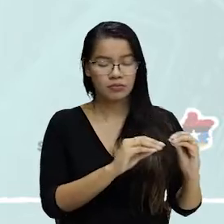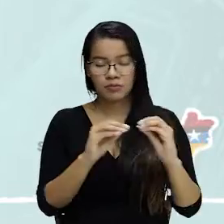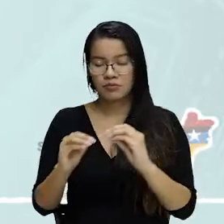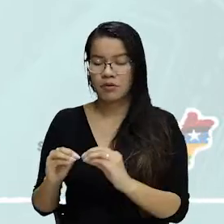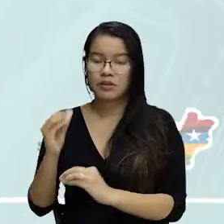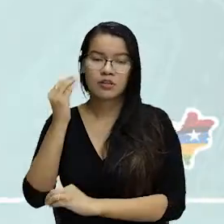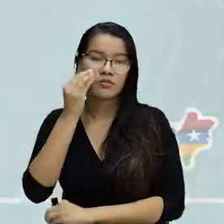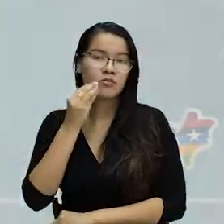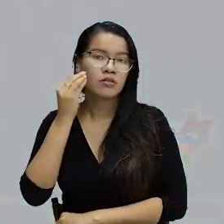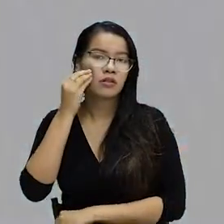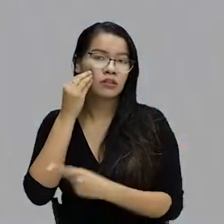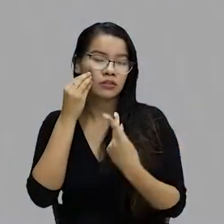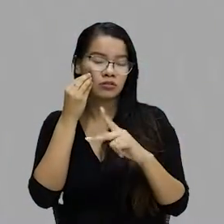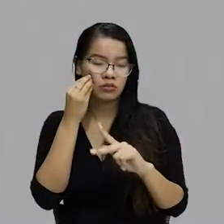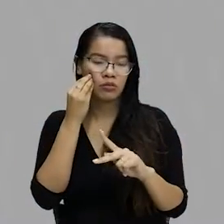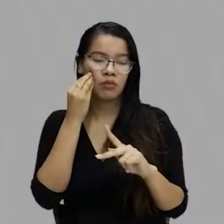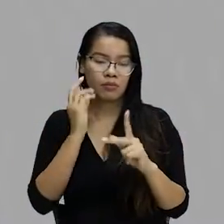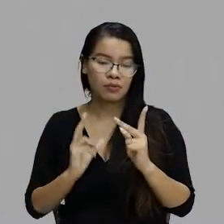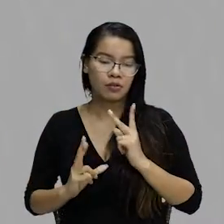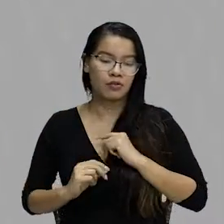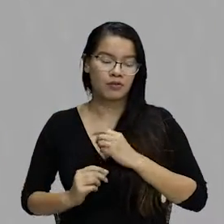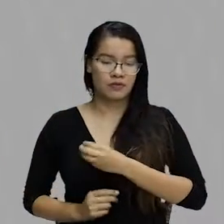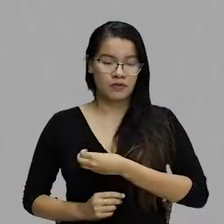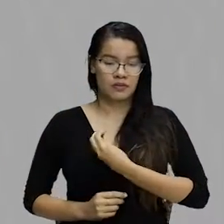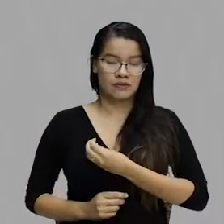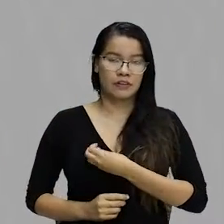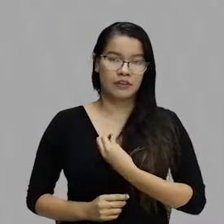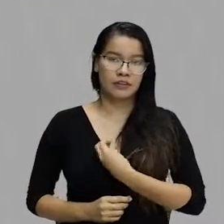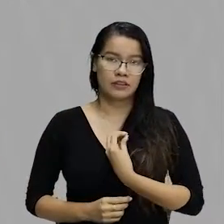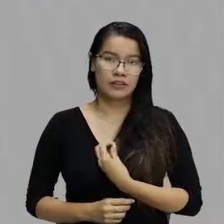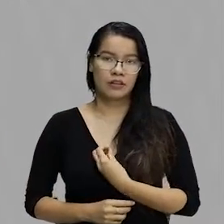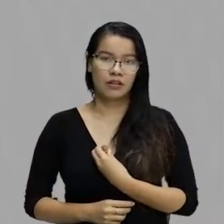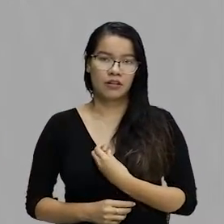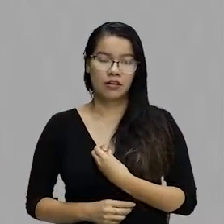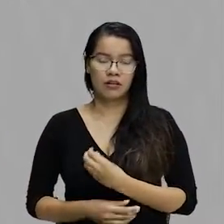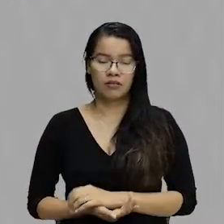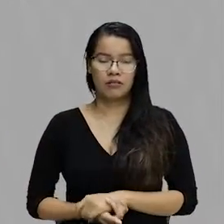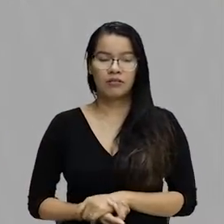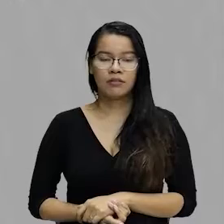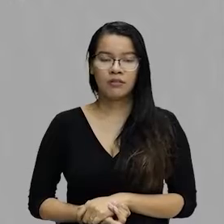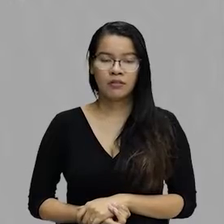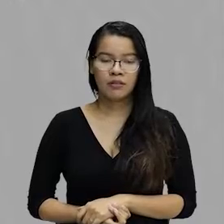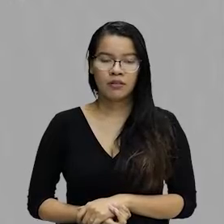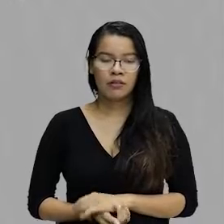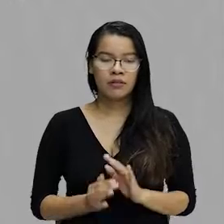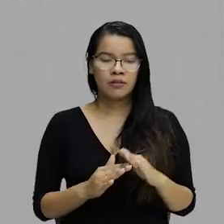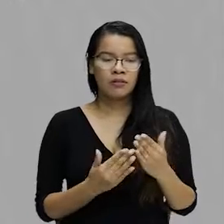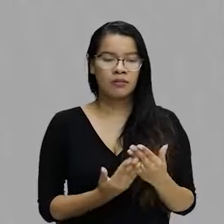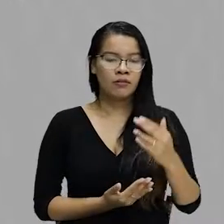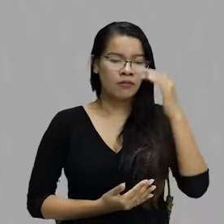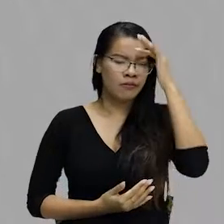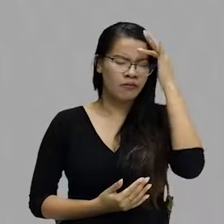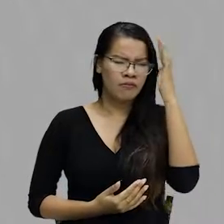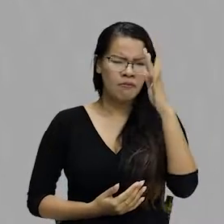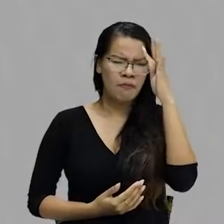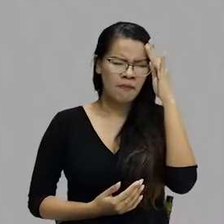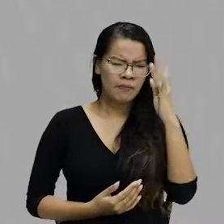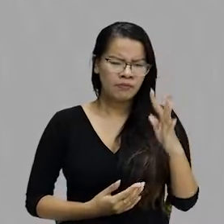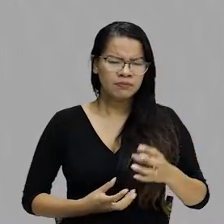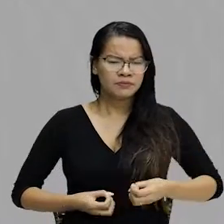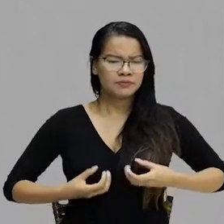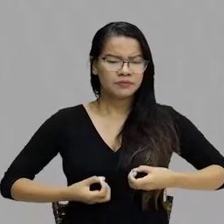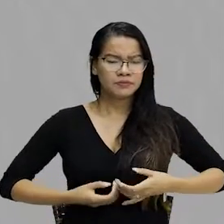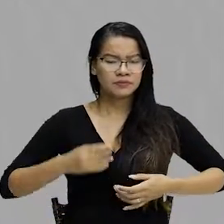comum, personificada, vivencial, né, física. Livro ficcional, ele estimula a